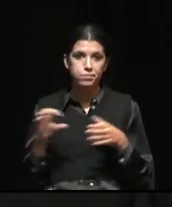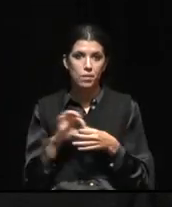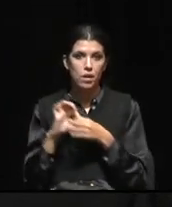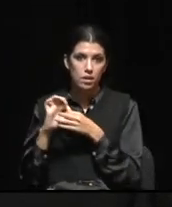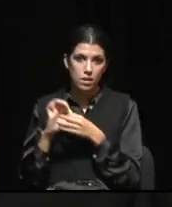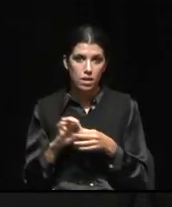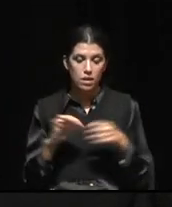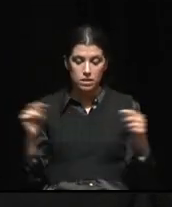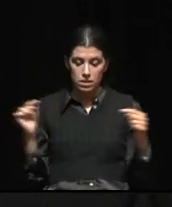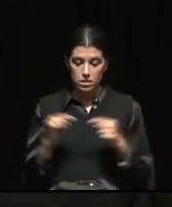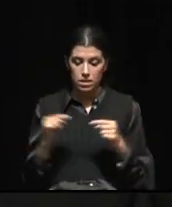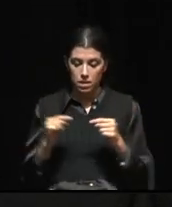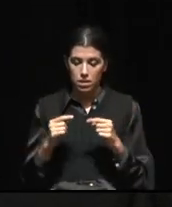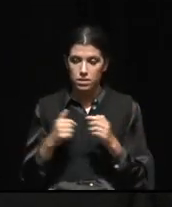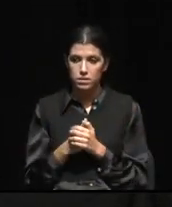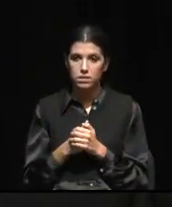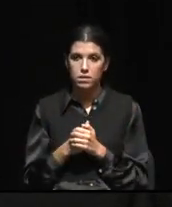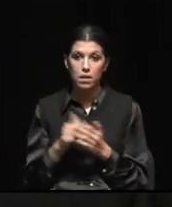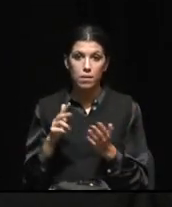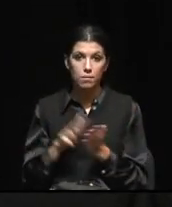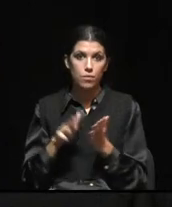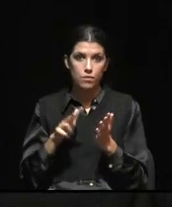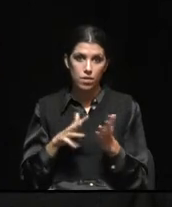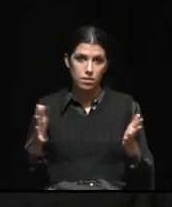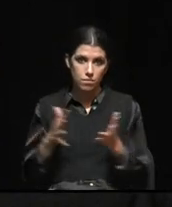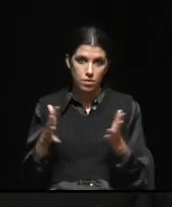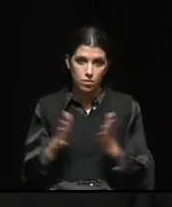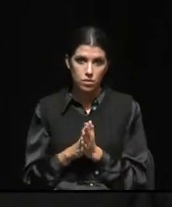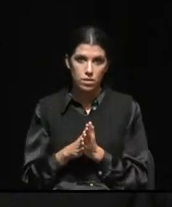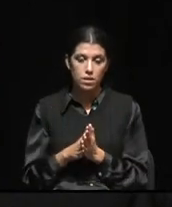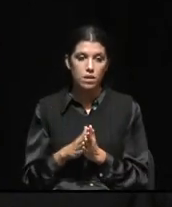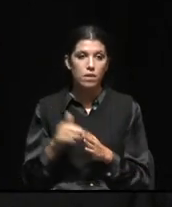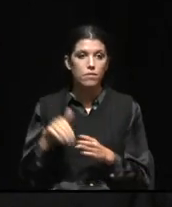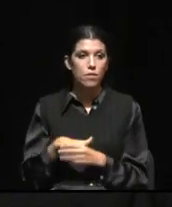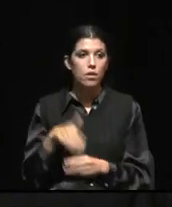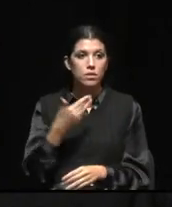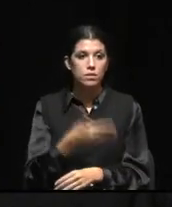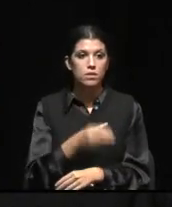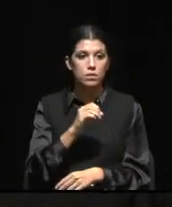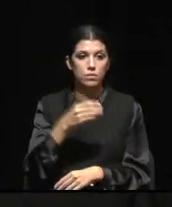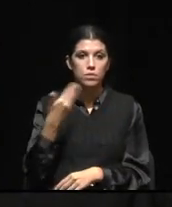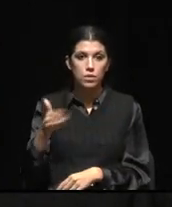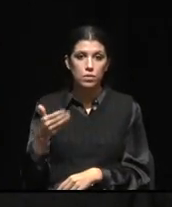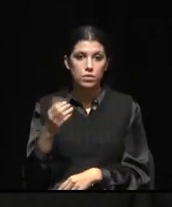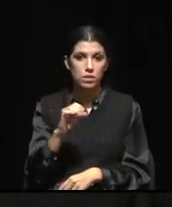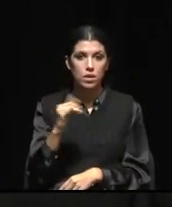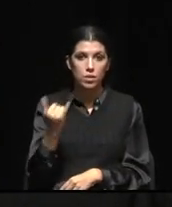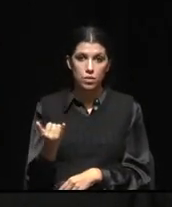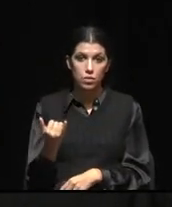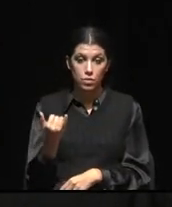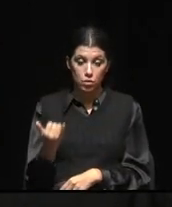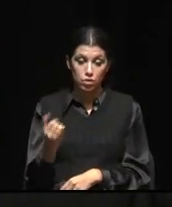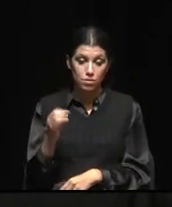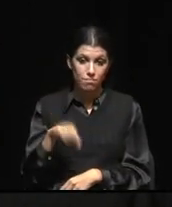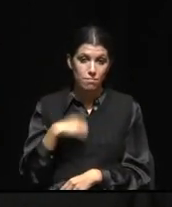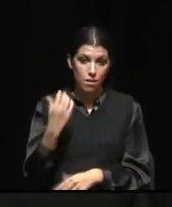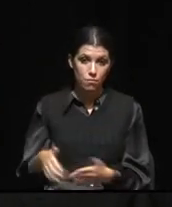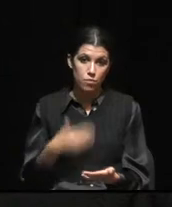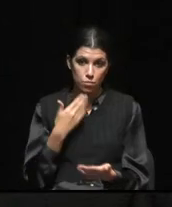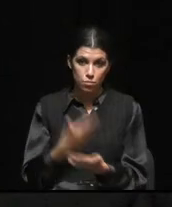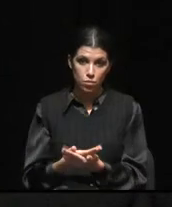e CDs aprovado por maioria voto 112 do pev quem Vota